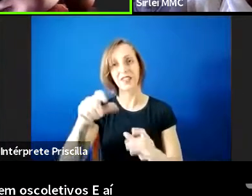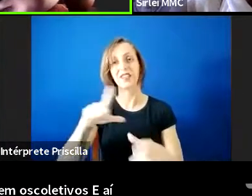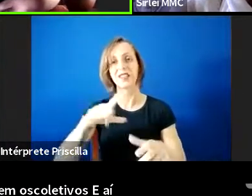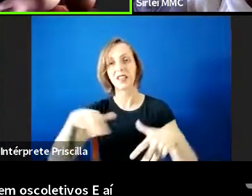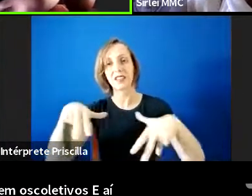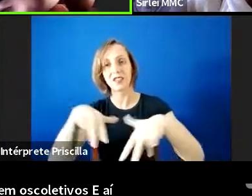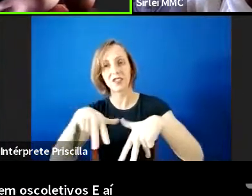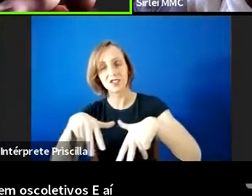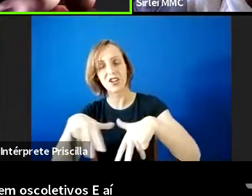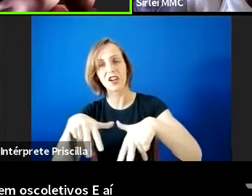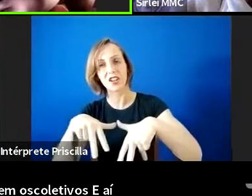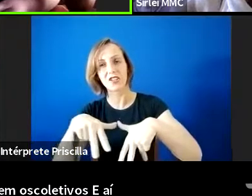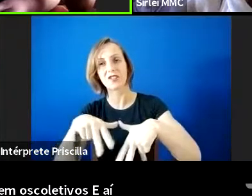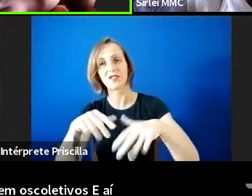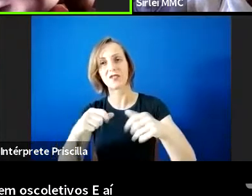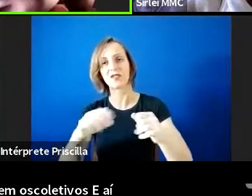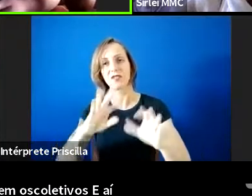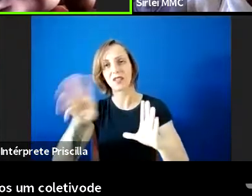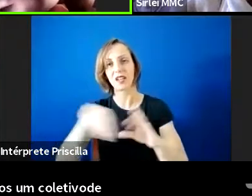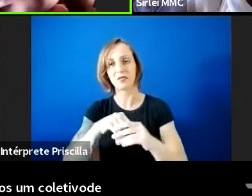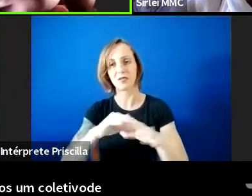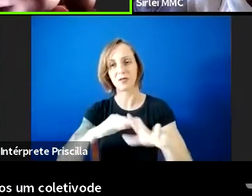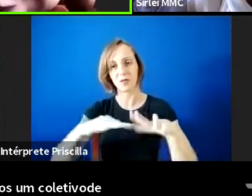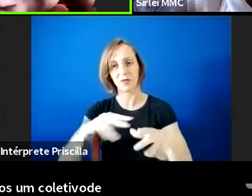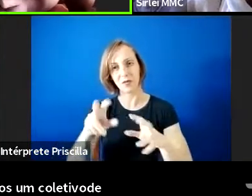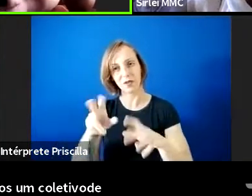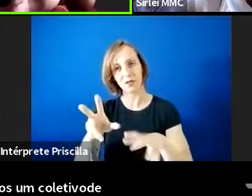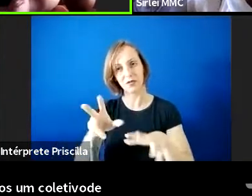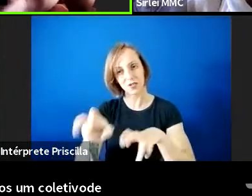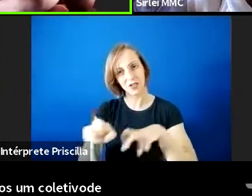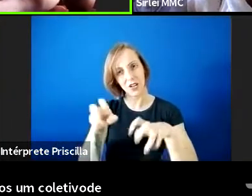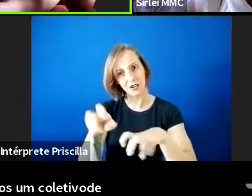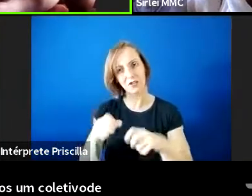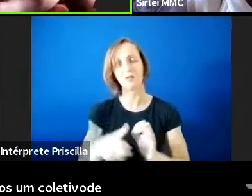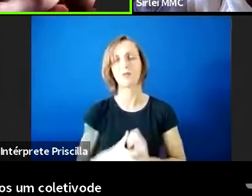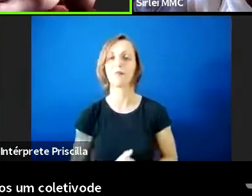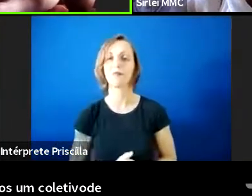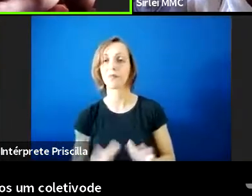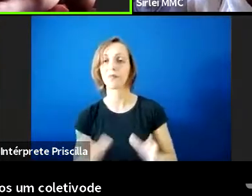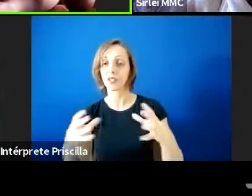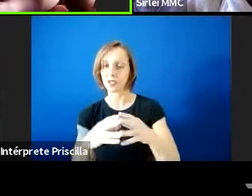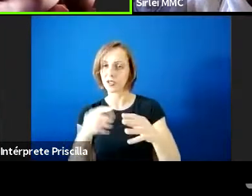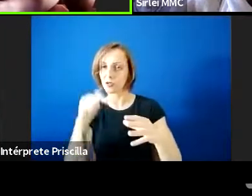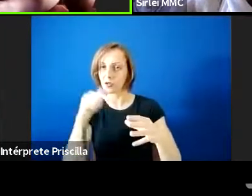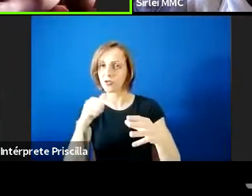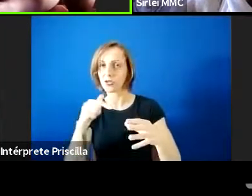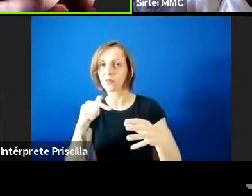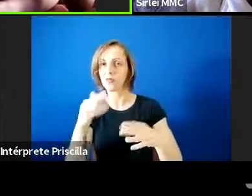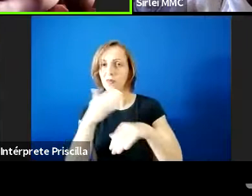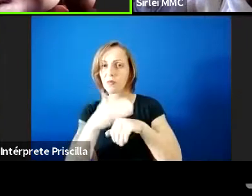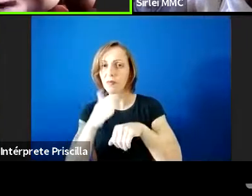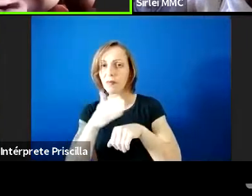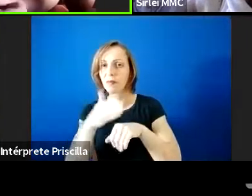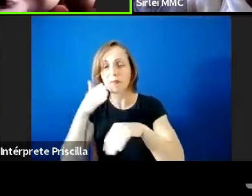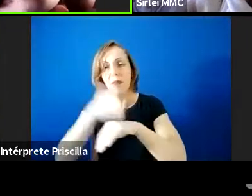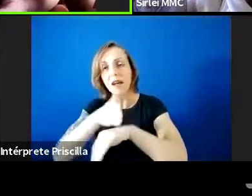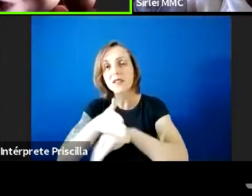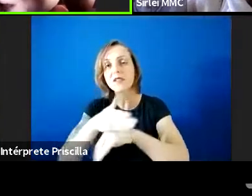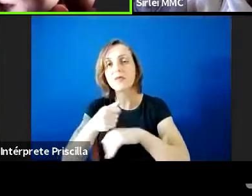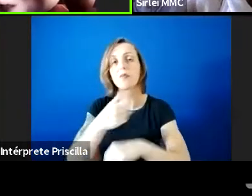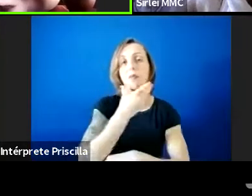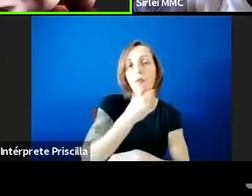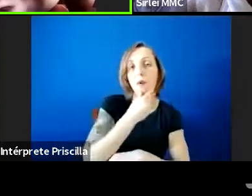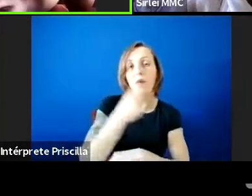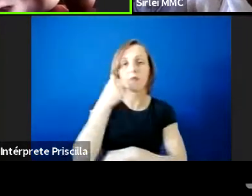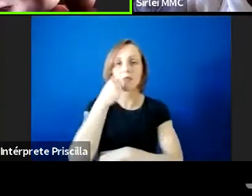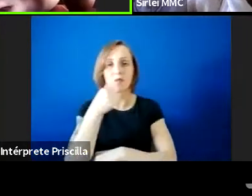agricultores, e nesse coletivo participam homens e mulheres, enfim. Então, a gente criou